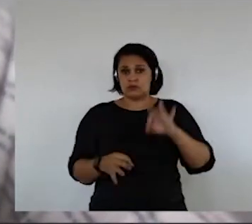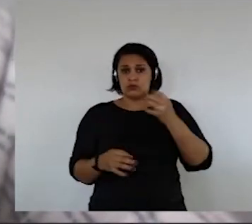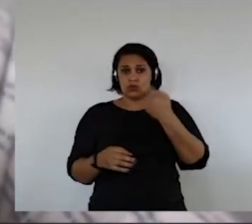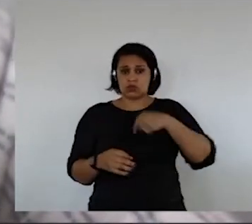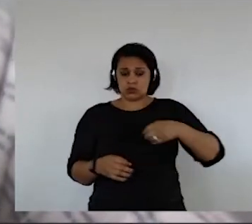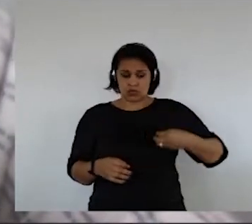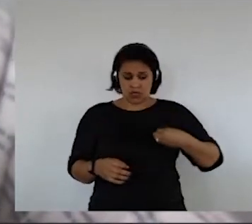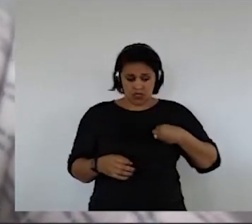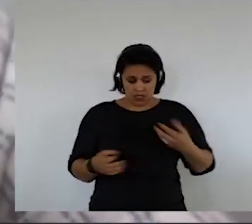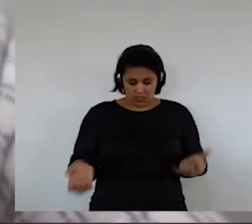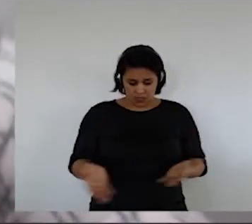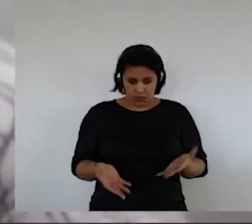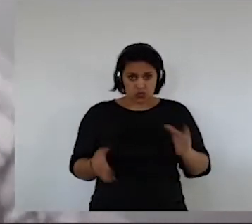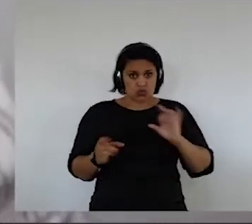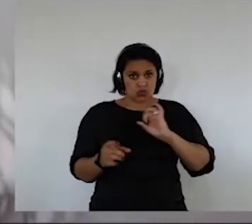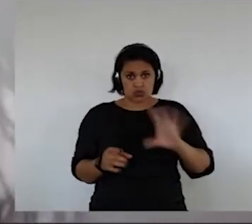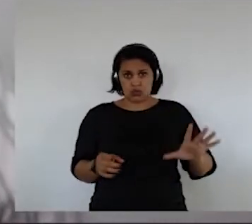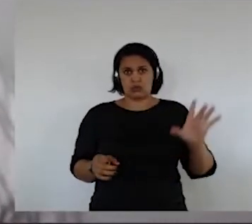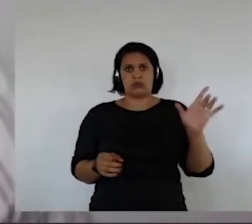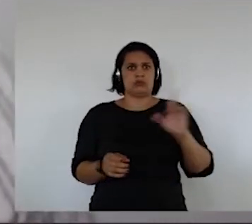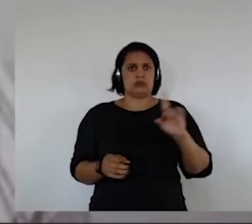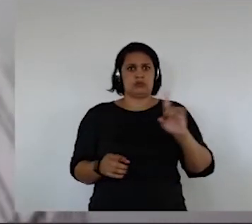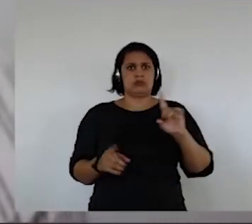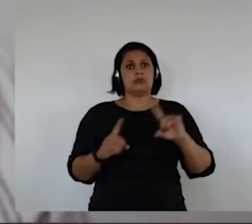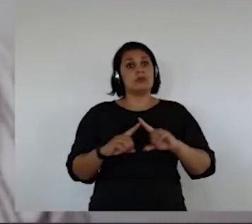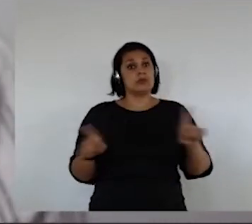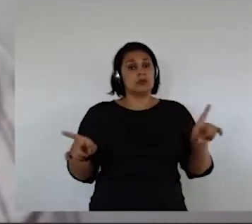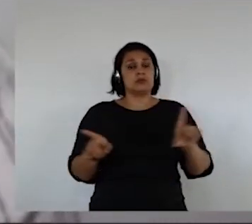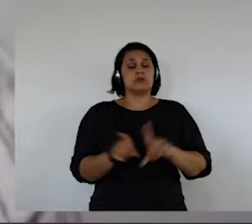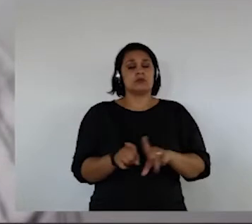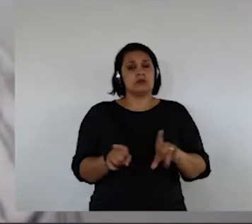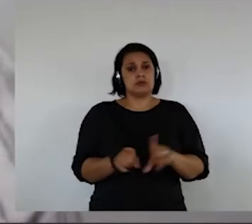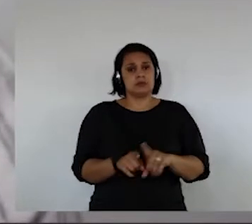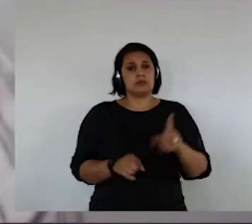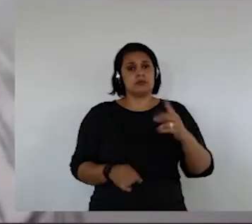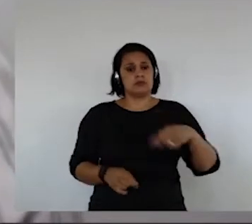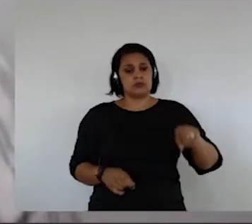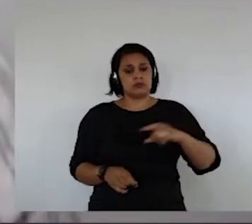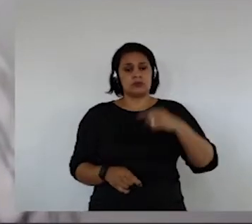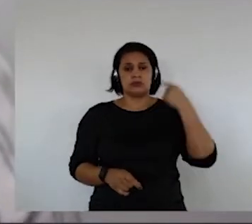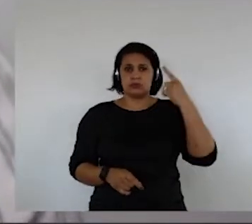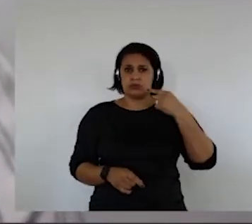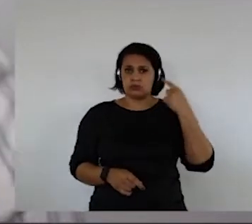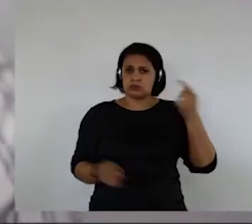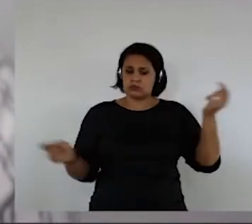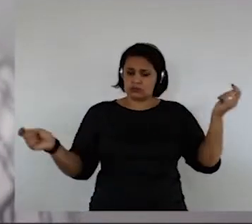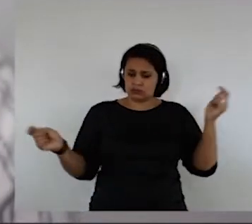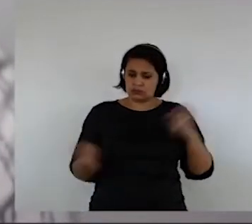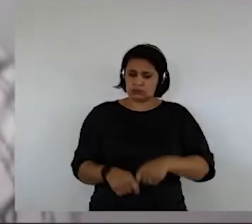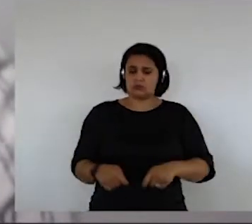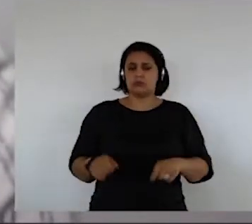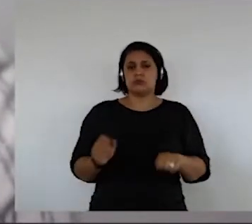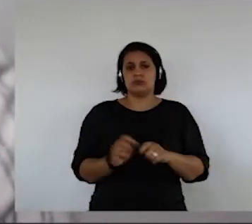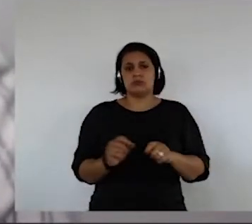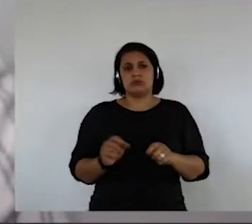esse novo modo de existência, mas também, enquanto operadoras e operadores do direito, possamos ser capazes de